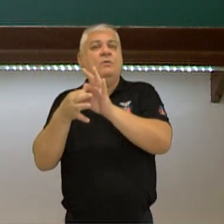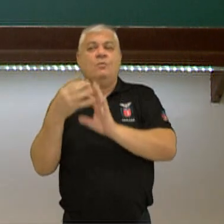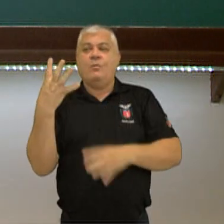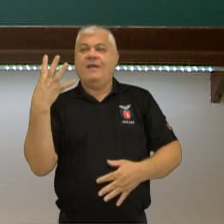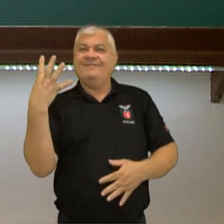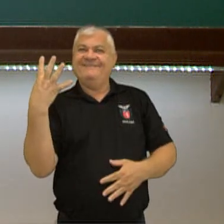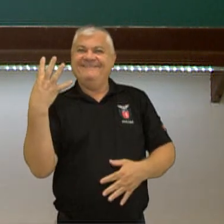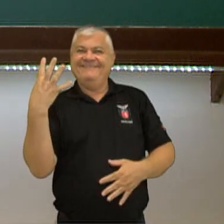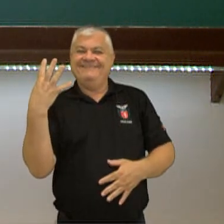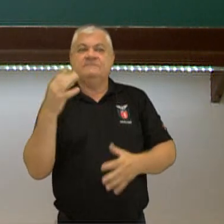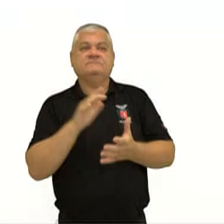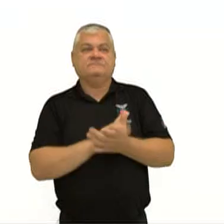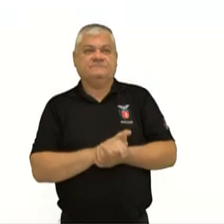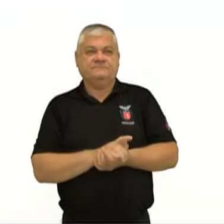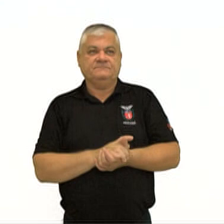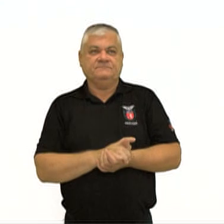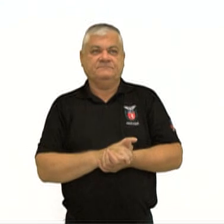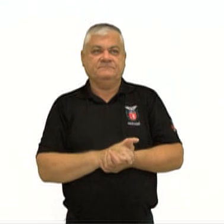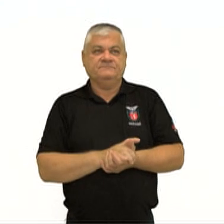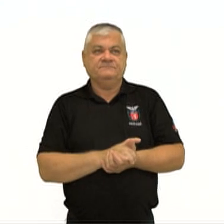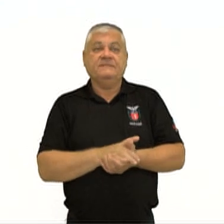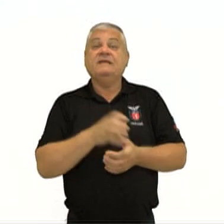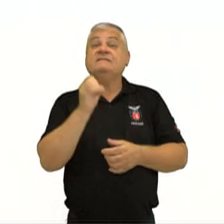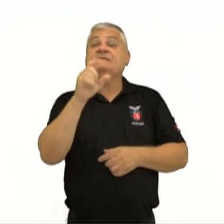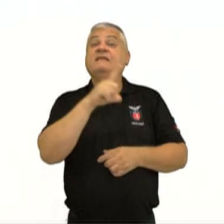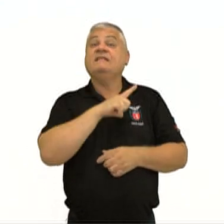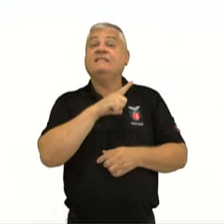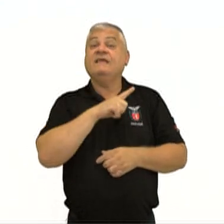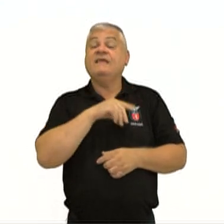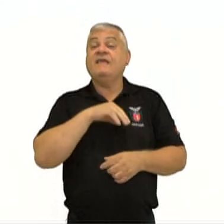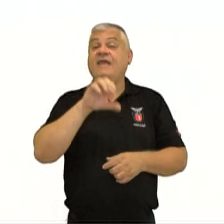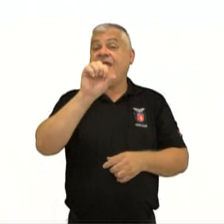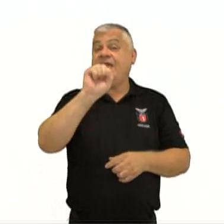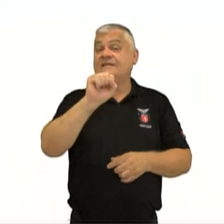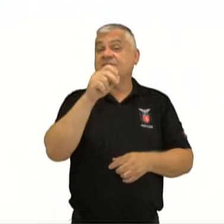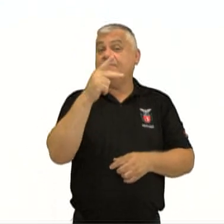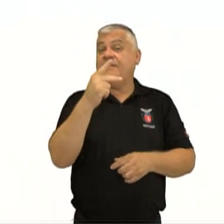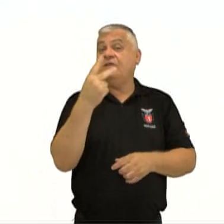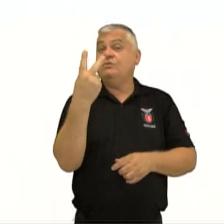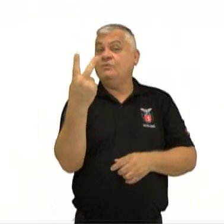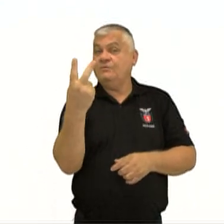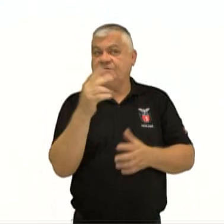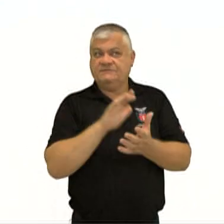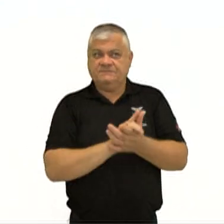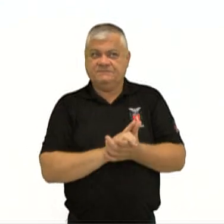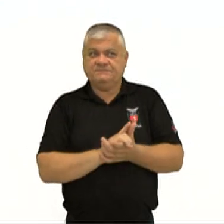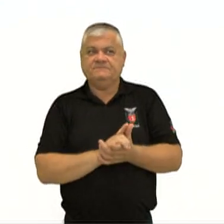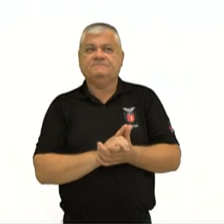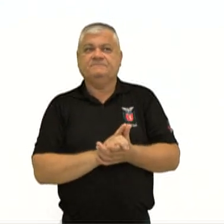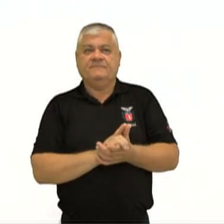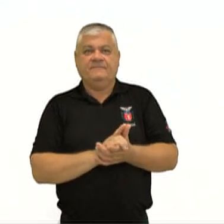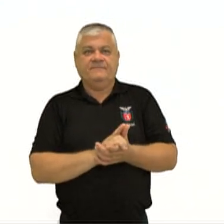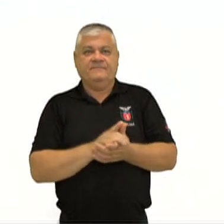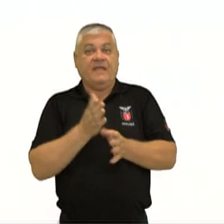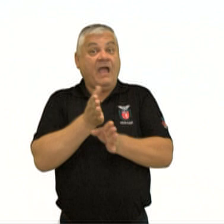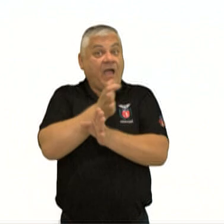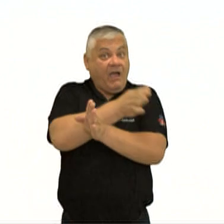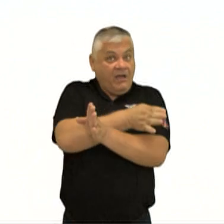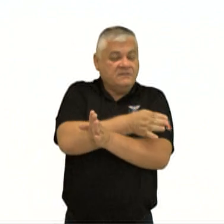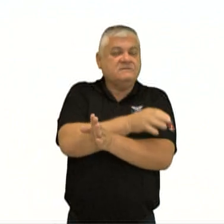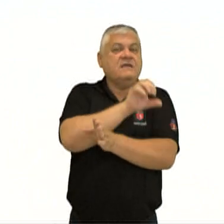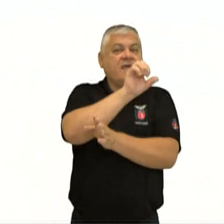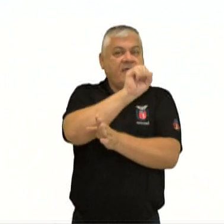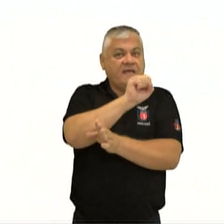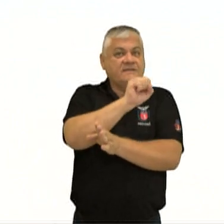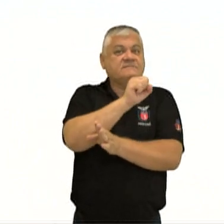tá ok? Quando eu tenho a hibridização sp2, então aqui vimos anteriormente a sp3. A sp2, como é